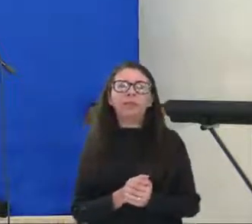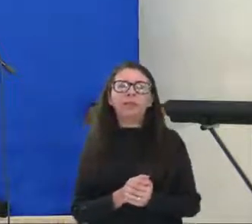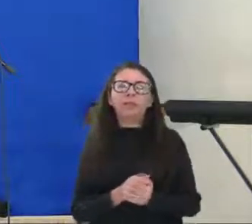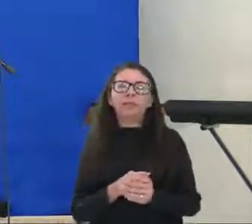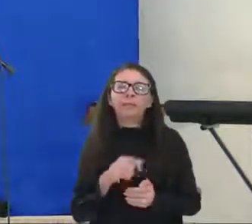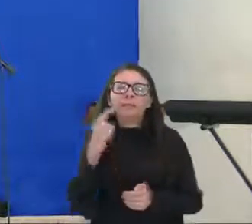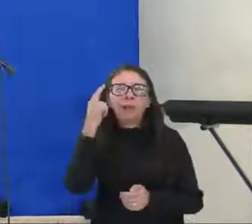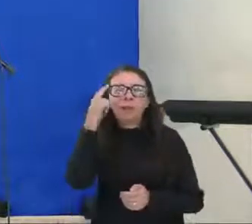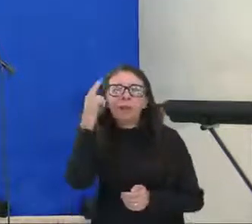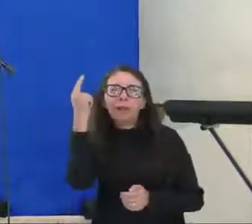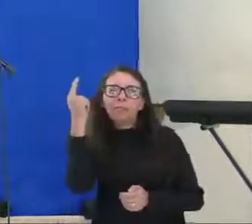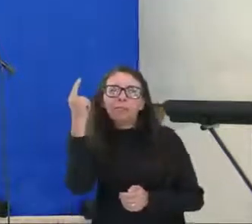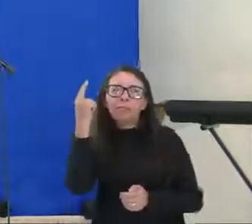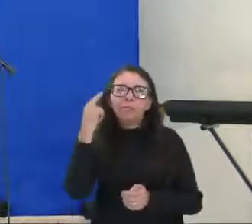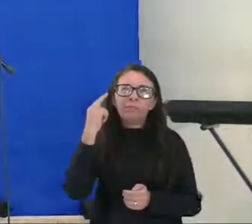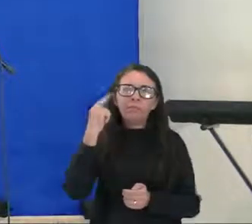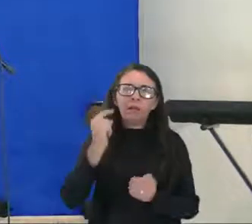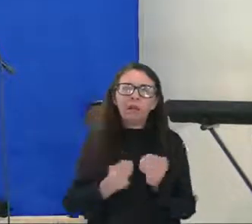aqui?